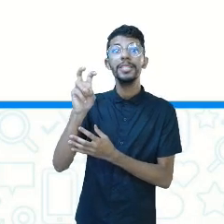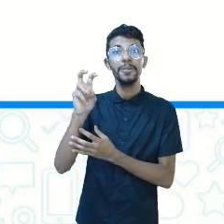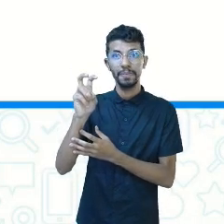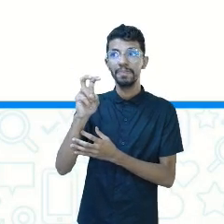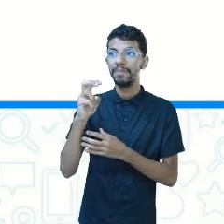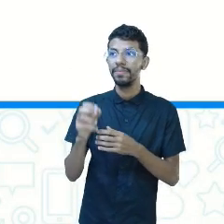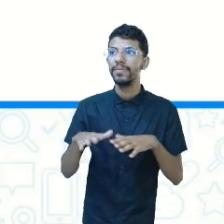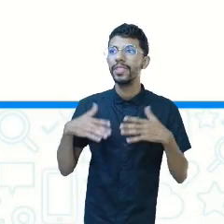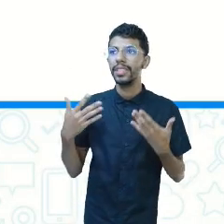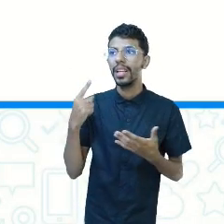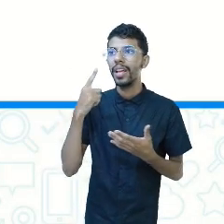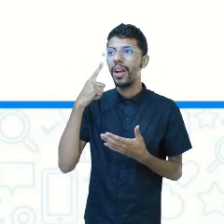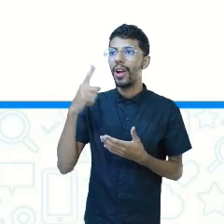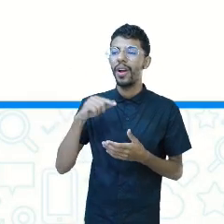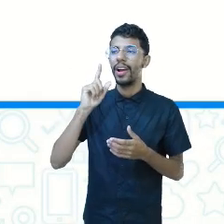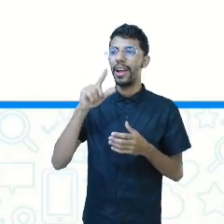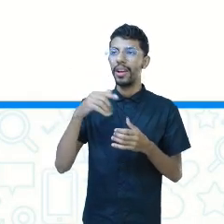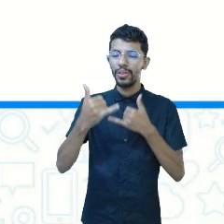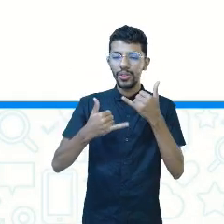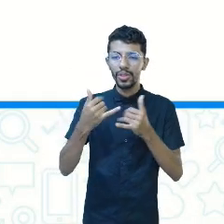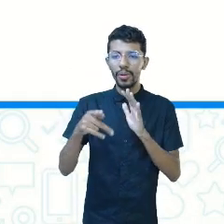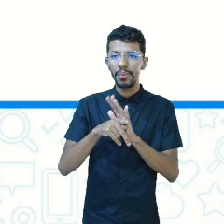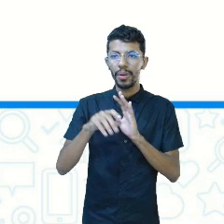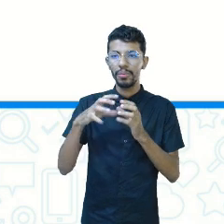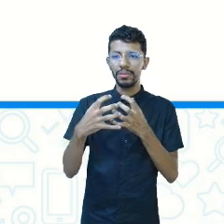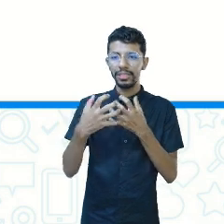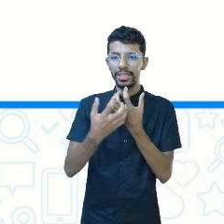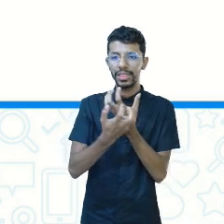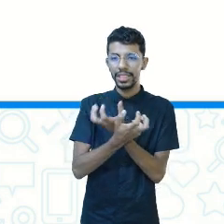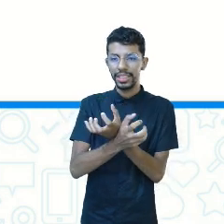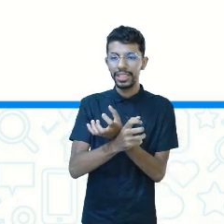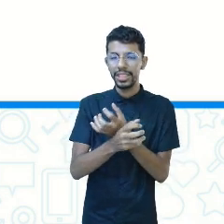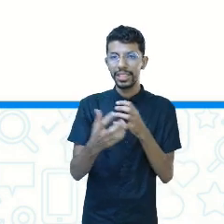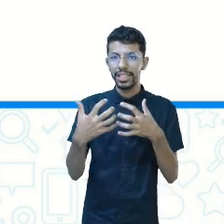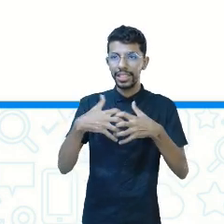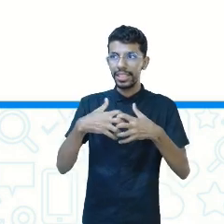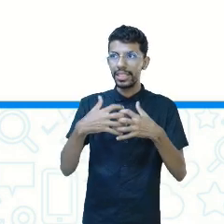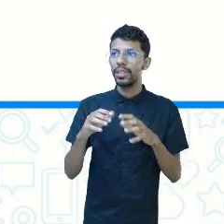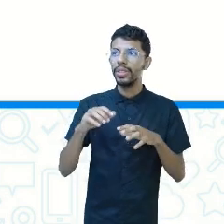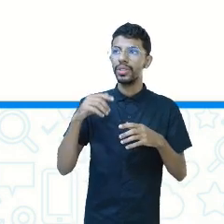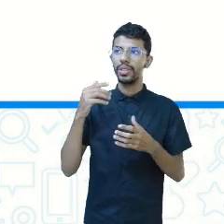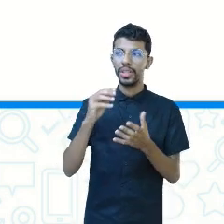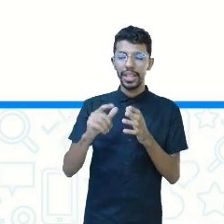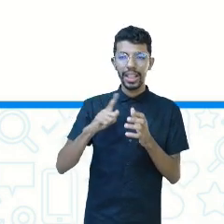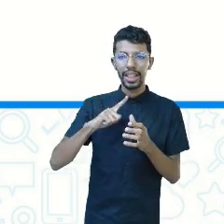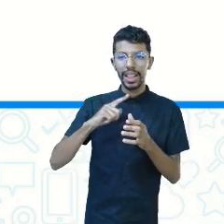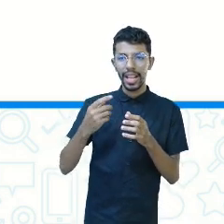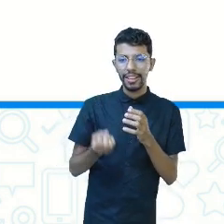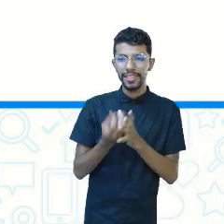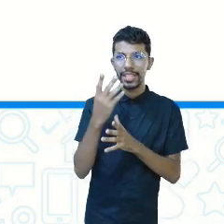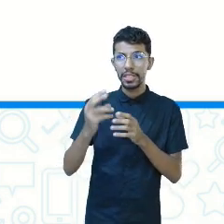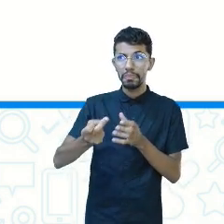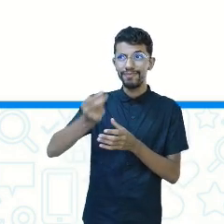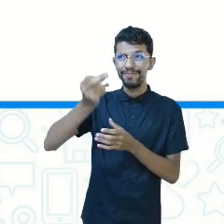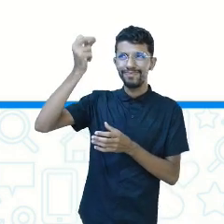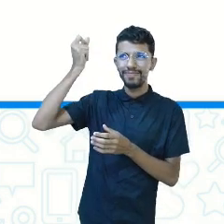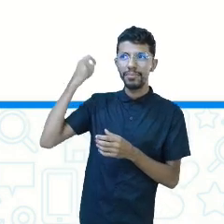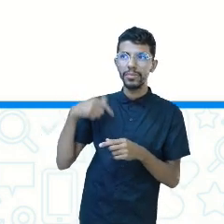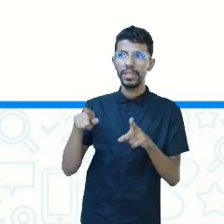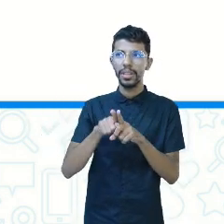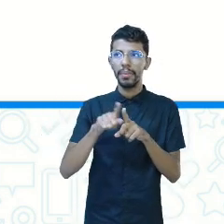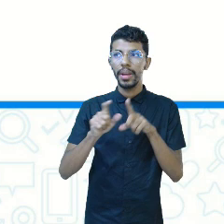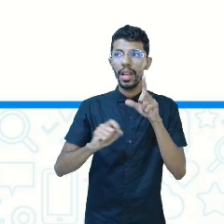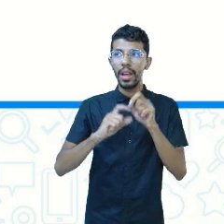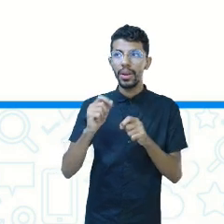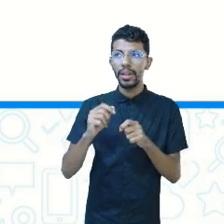origem pré-histórica, também é bastante passado aos netos pelos avós. Consiste em jogar um objeto para o alto e